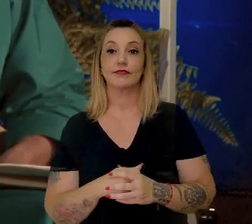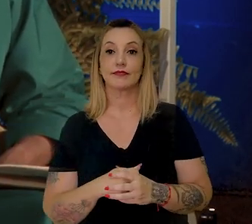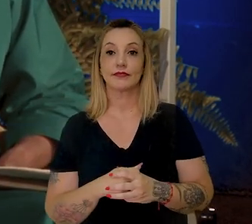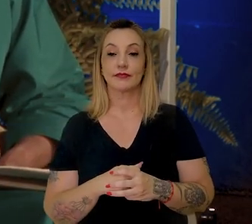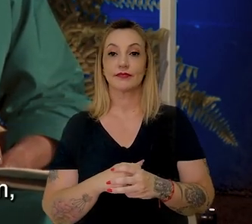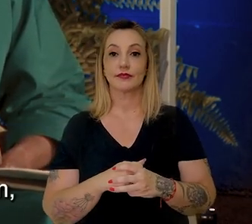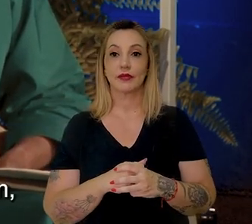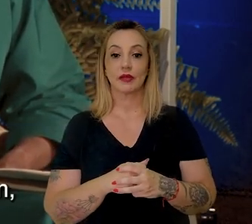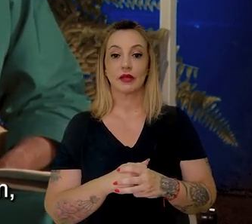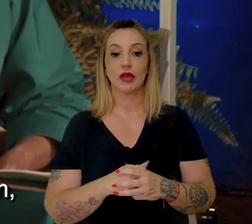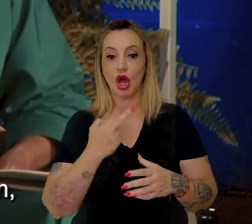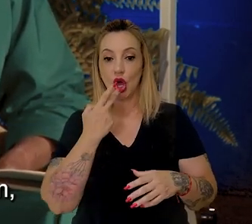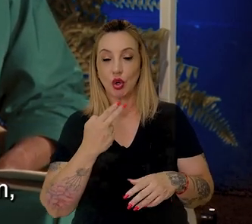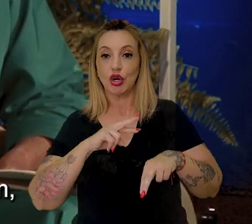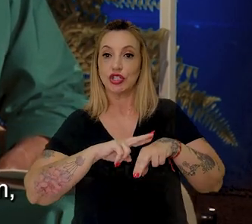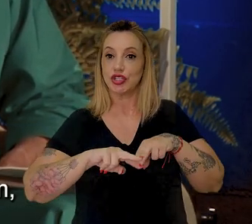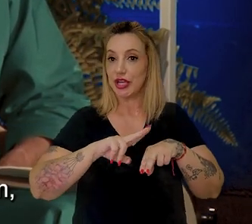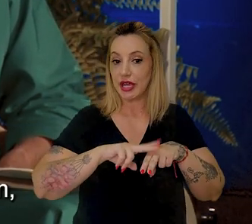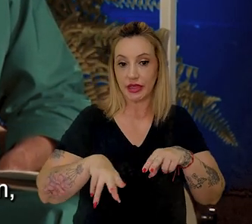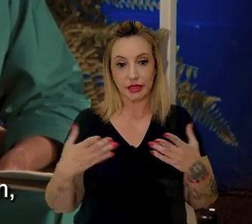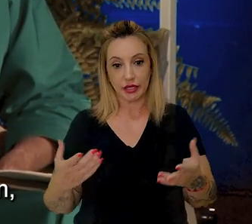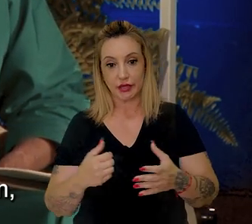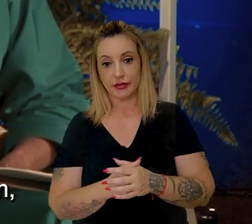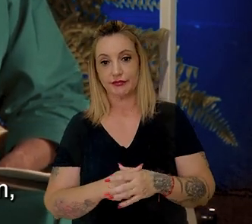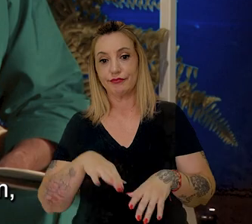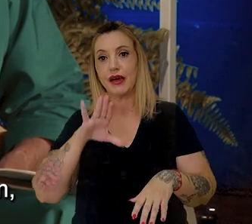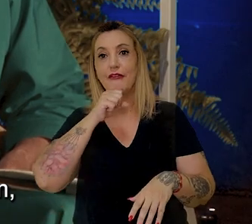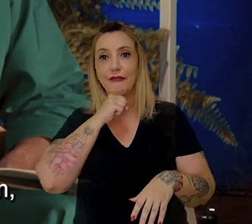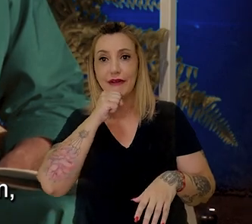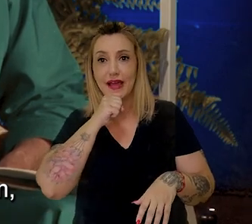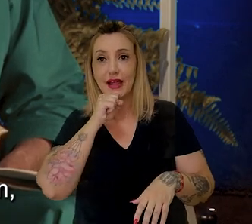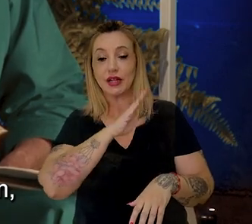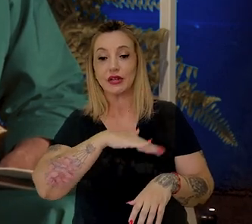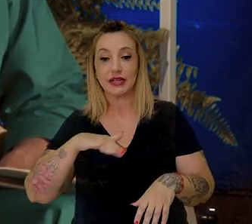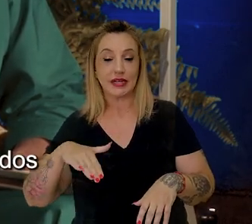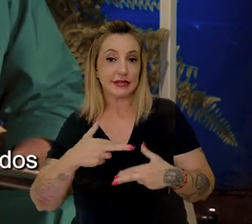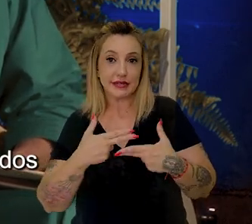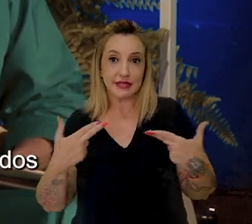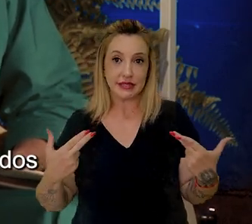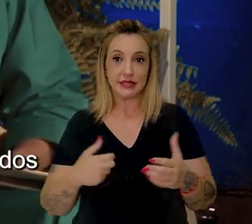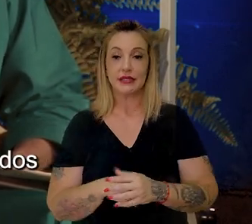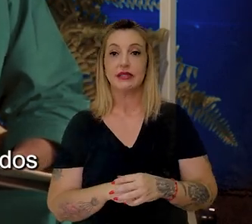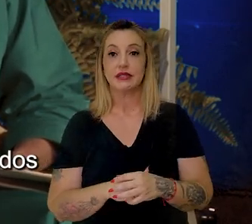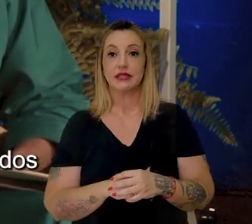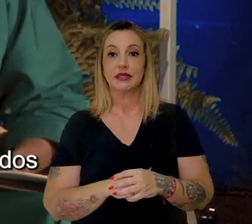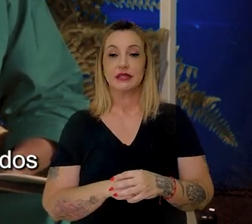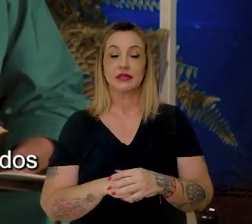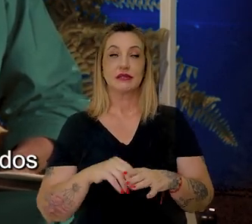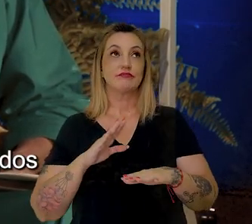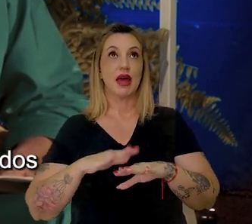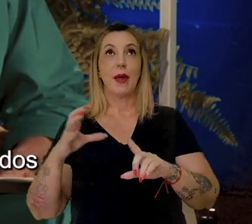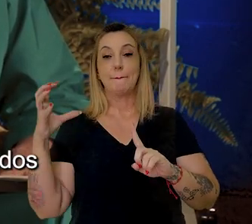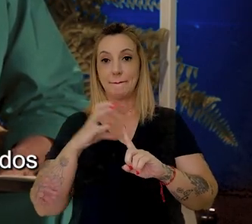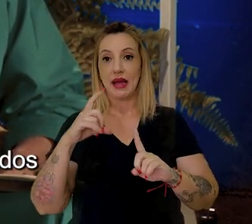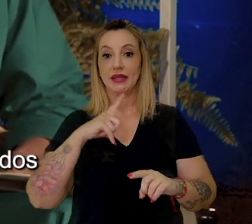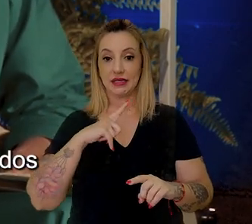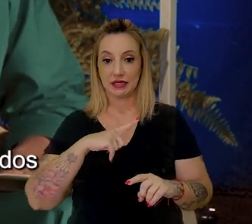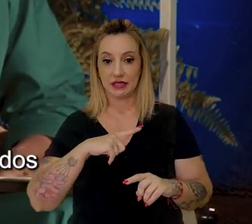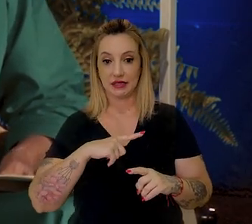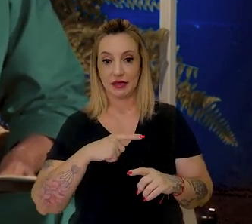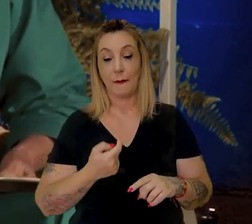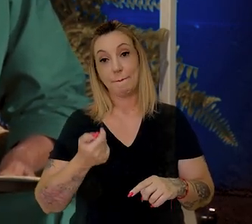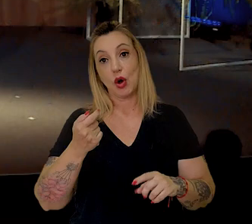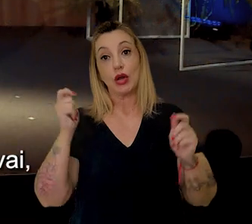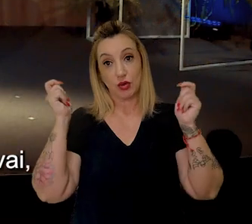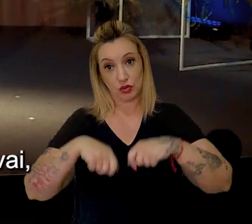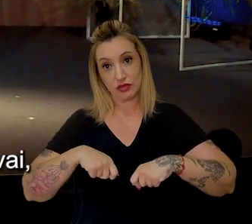Eh de cor de gênero eh os mais velhos as crianças enfim são todos os que serão mais impactados e que têm pouca